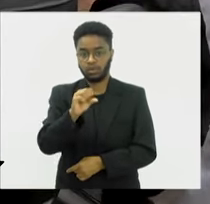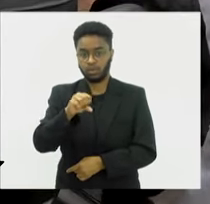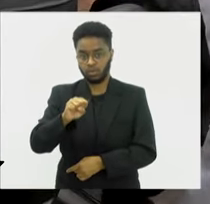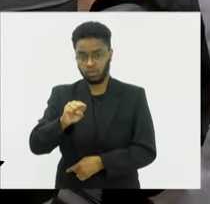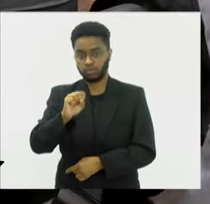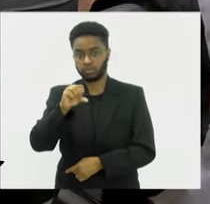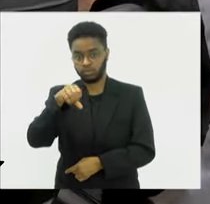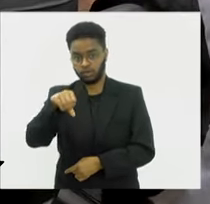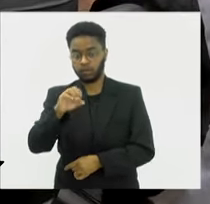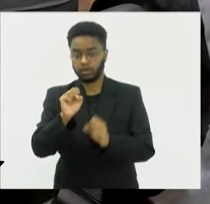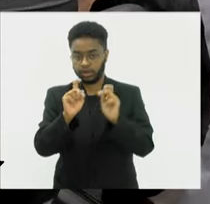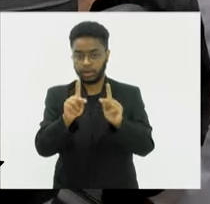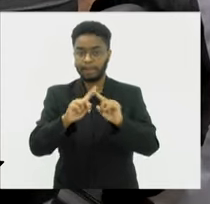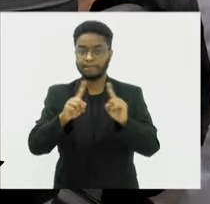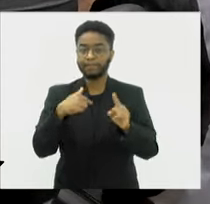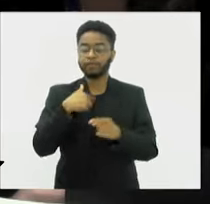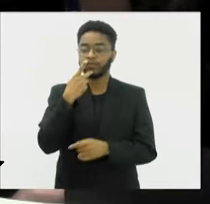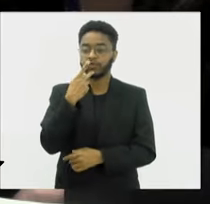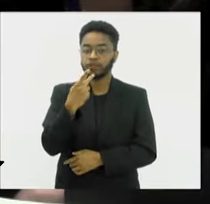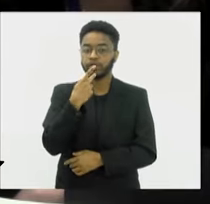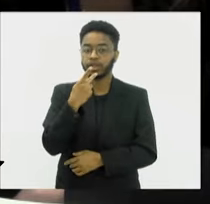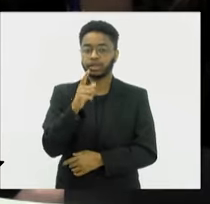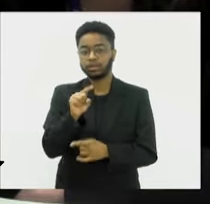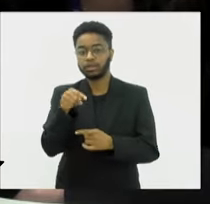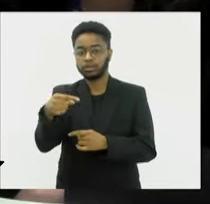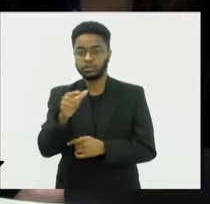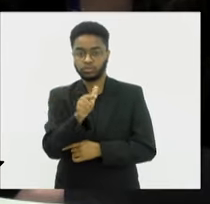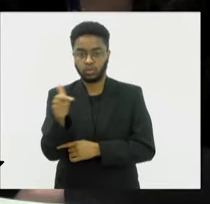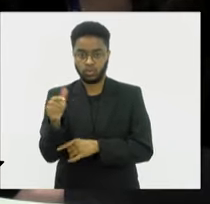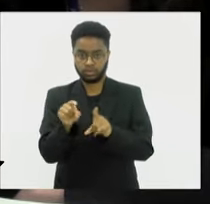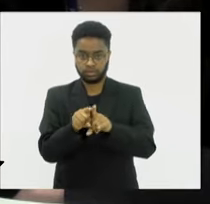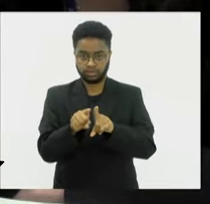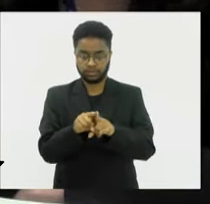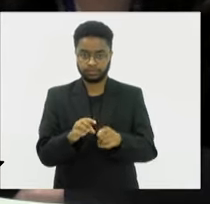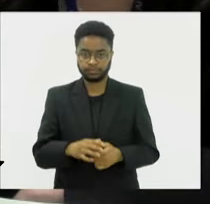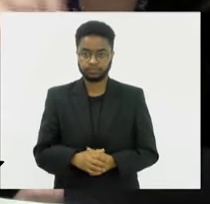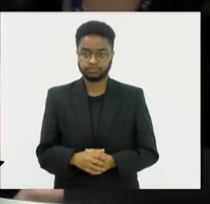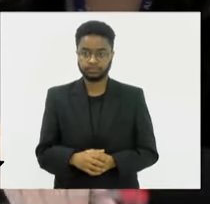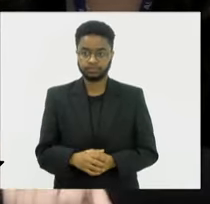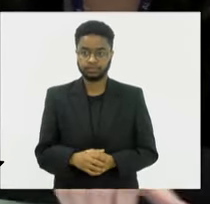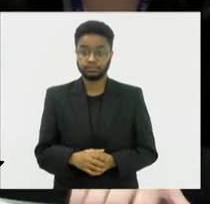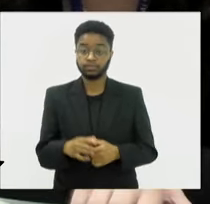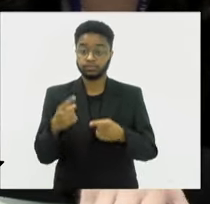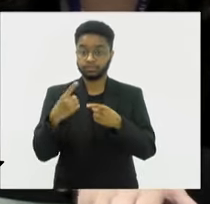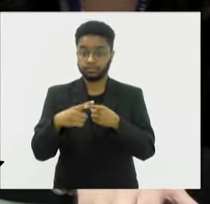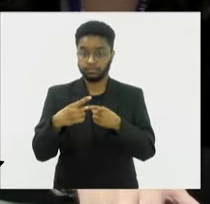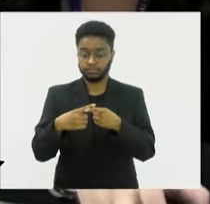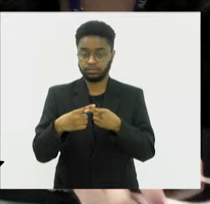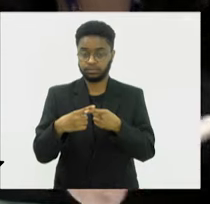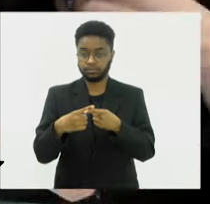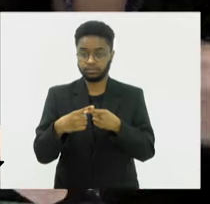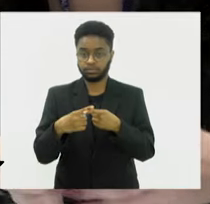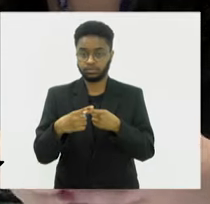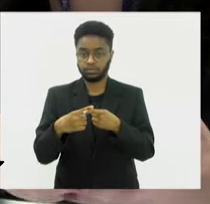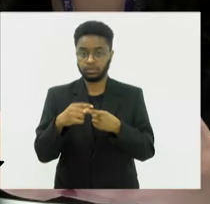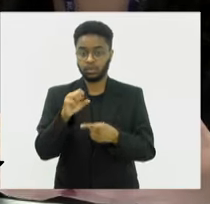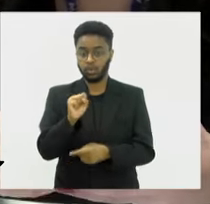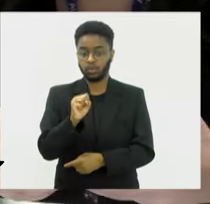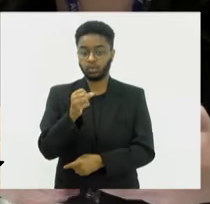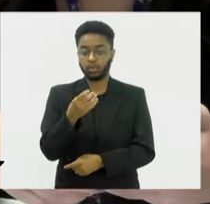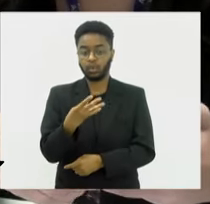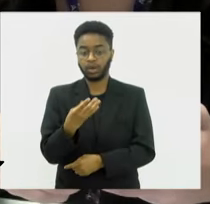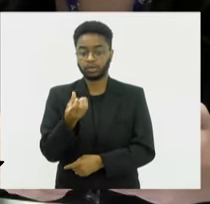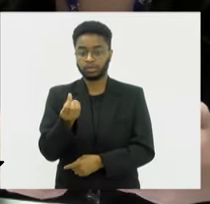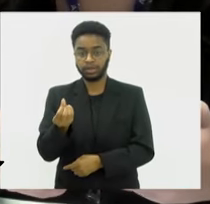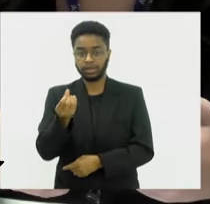Não, tudo bem, mas vou citar esse, daqui a pouco falo do outro também. É que esse projeto do 846, que